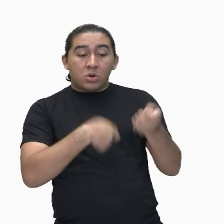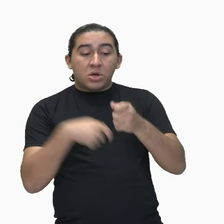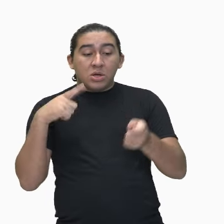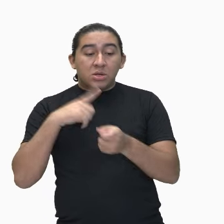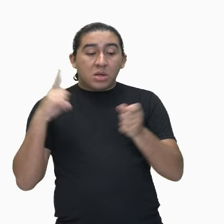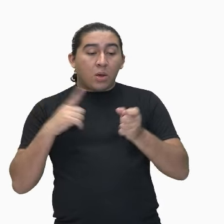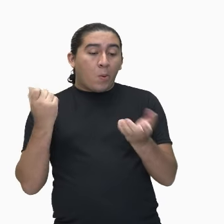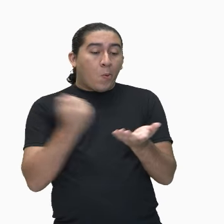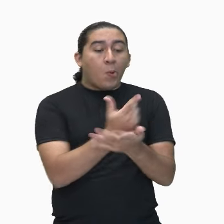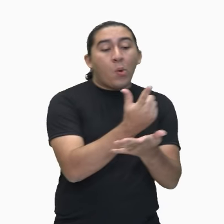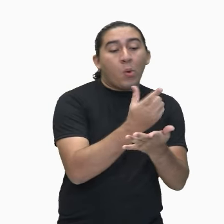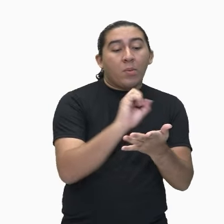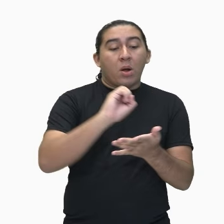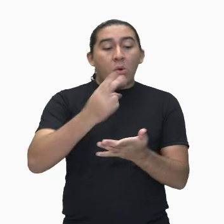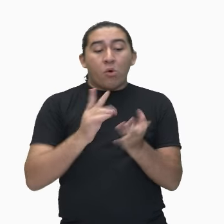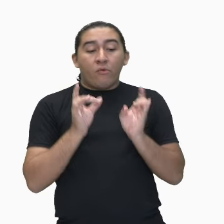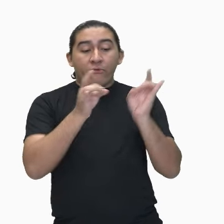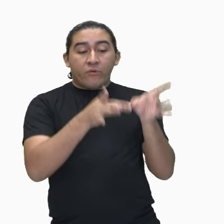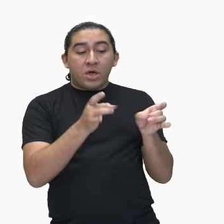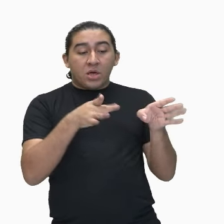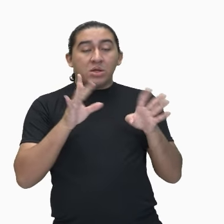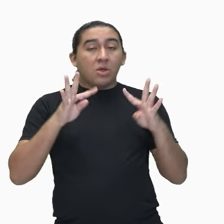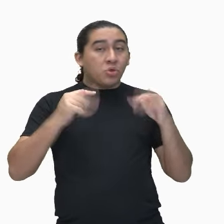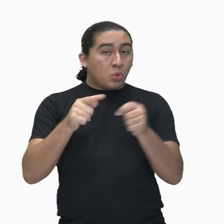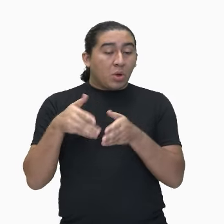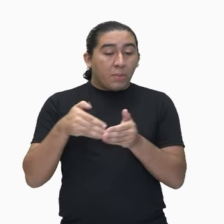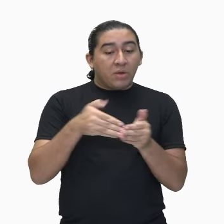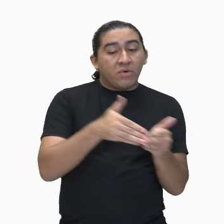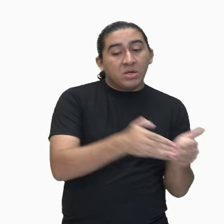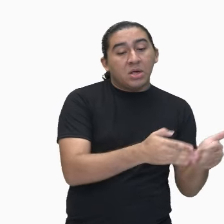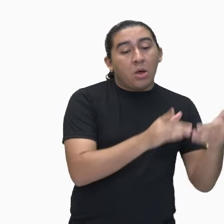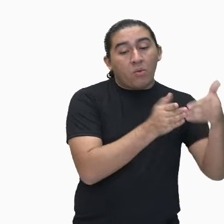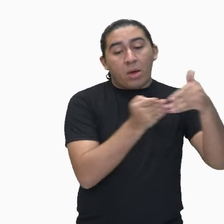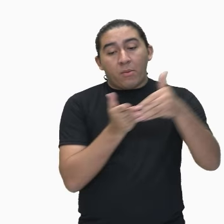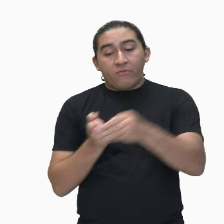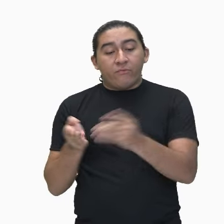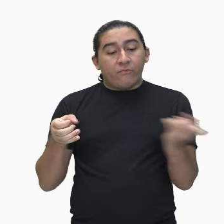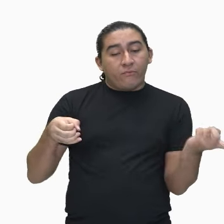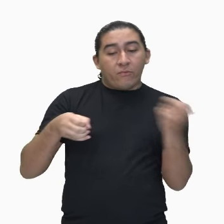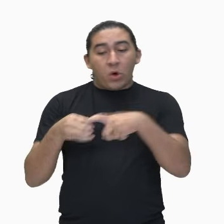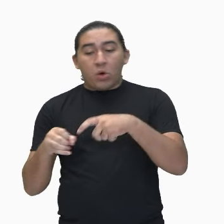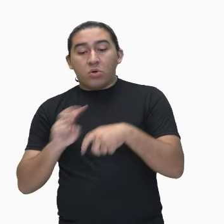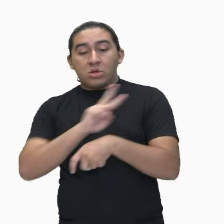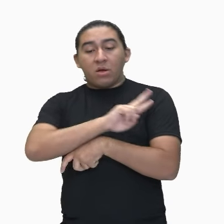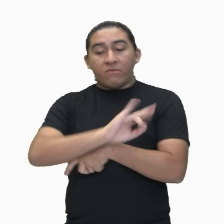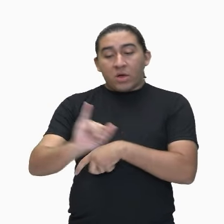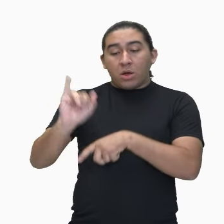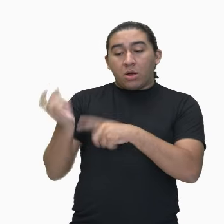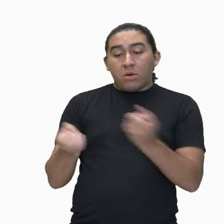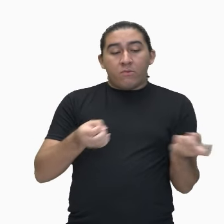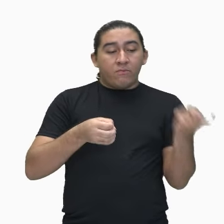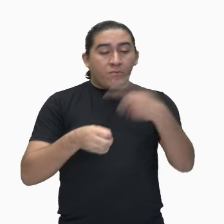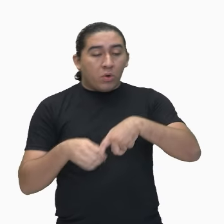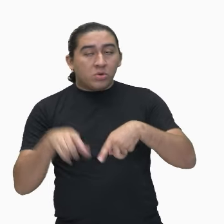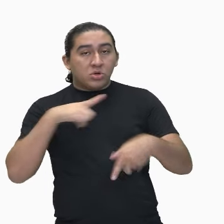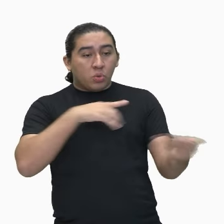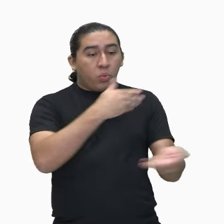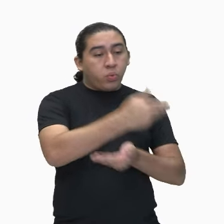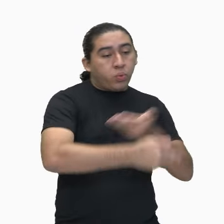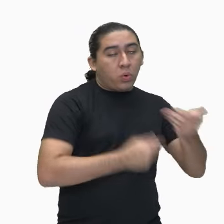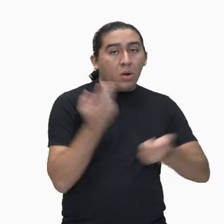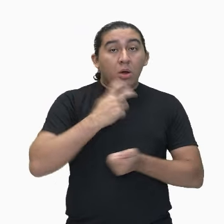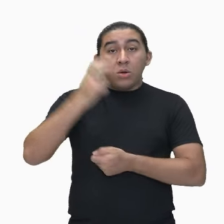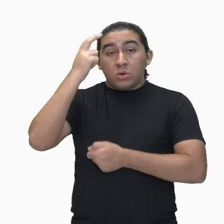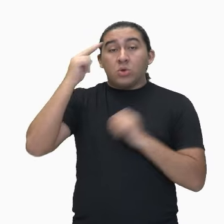buscar, o que eles levavam, todas essas navegações que eles faziam naquela região, né? O intercâmbio cultural que eles faziam naquela região.